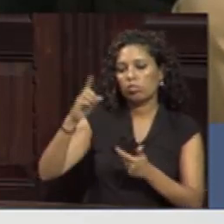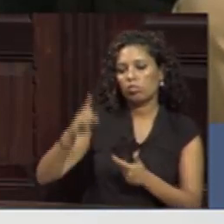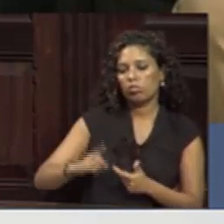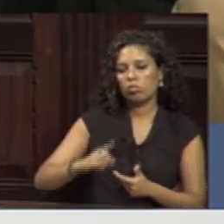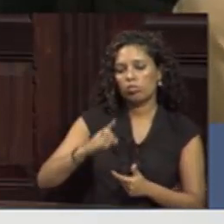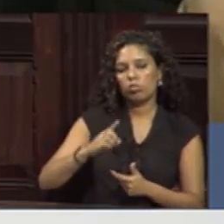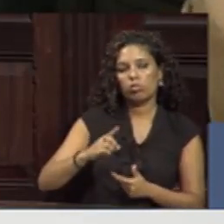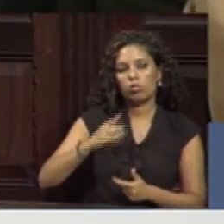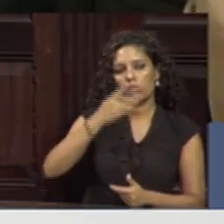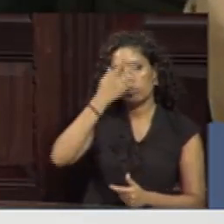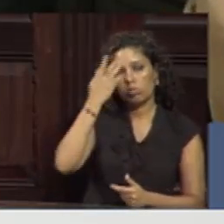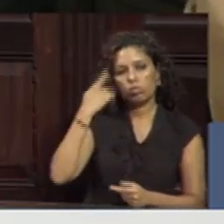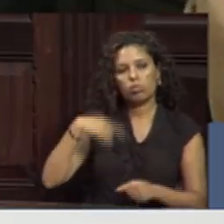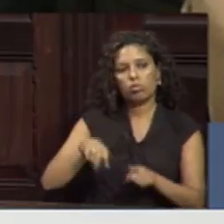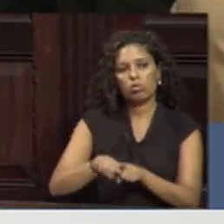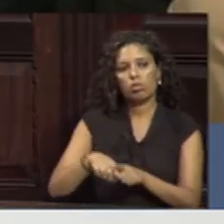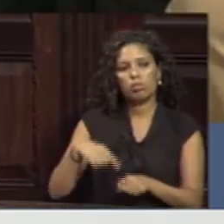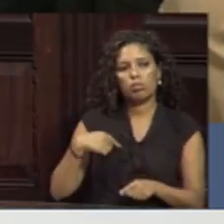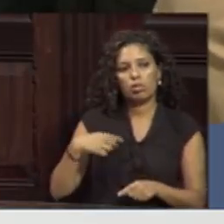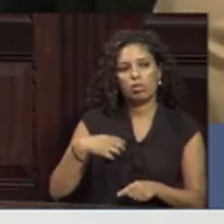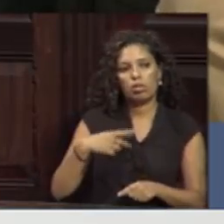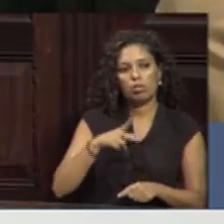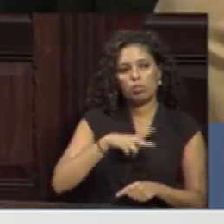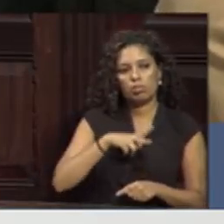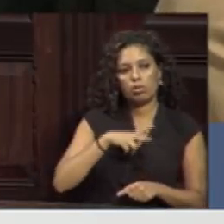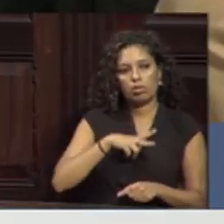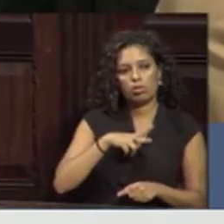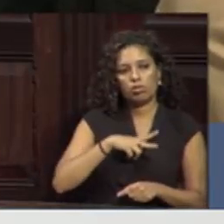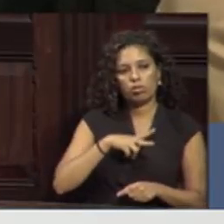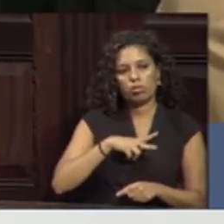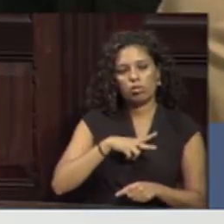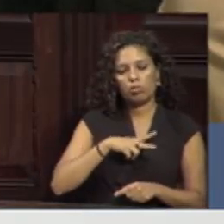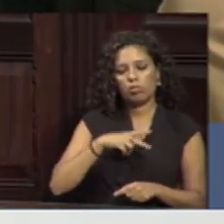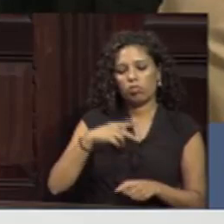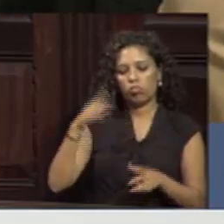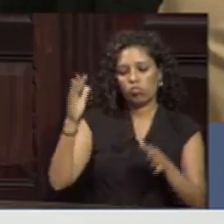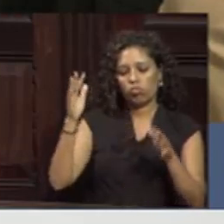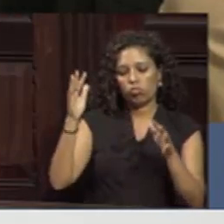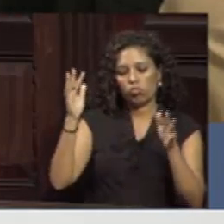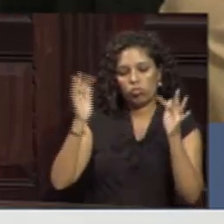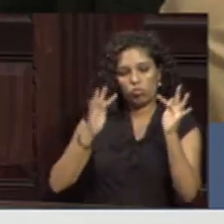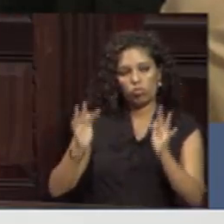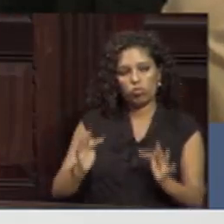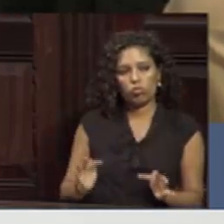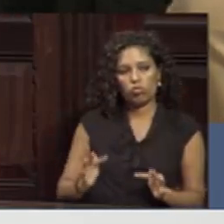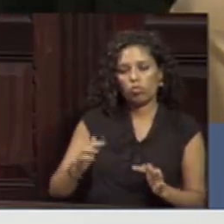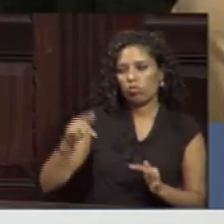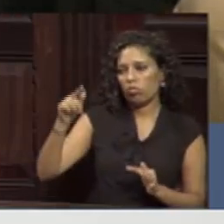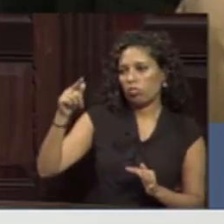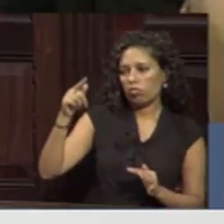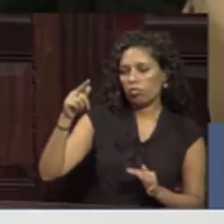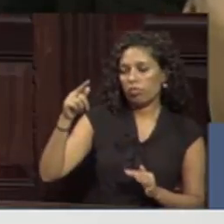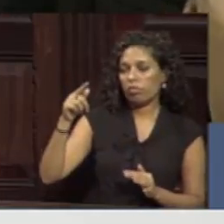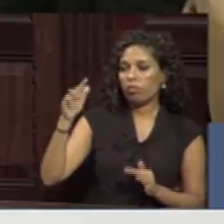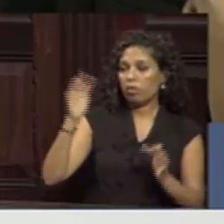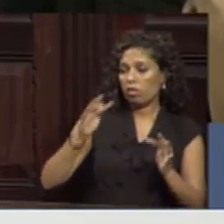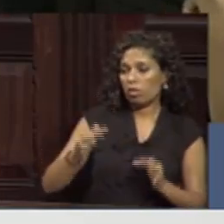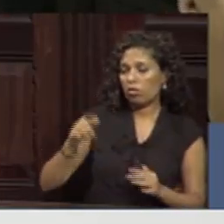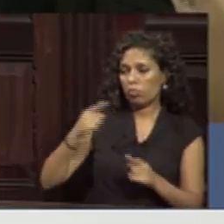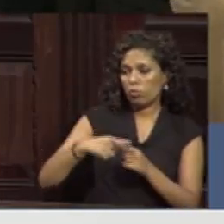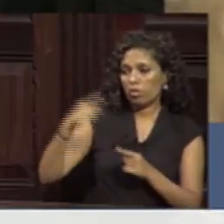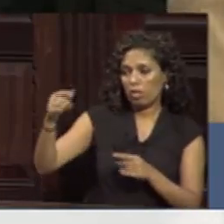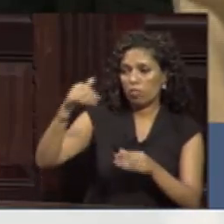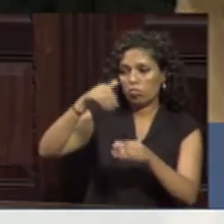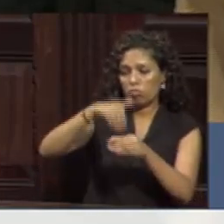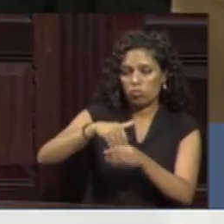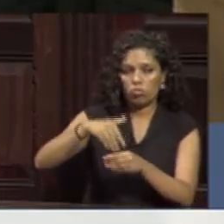fiquei particularmente feliz com a eleição de Marielle, mesmo não sendo ela do meu partido, mesmo